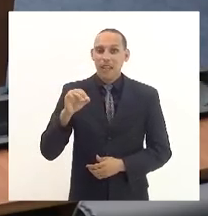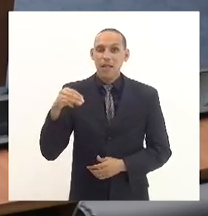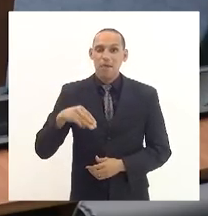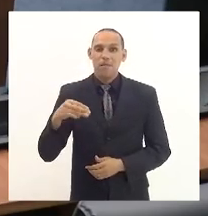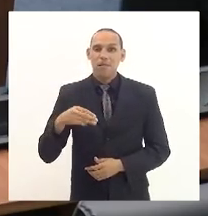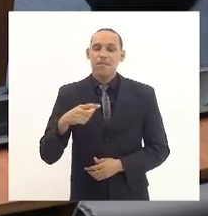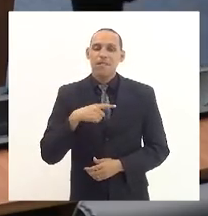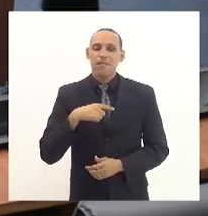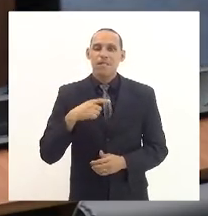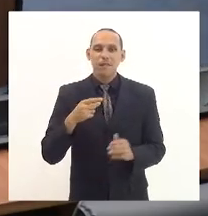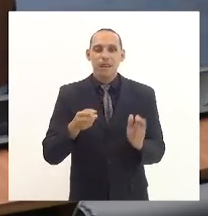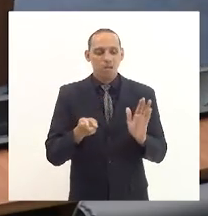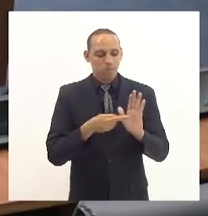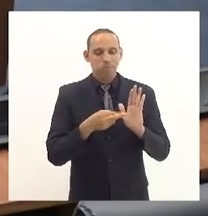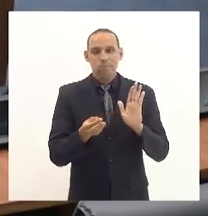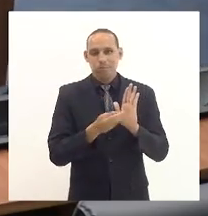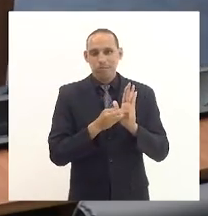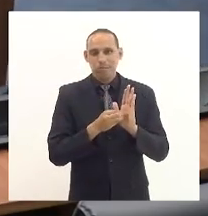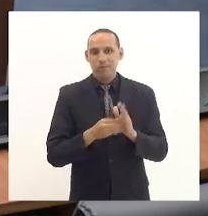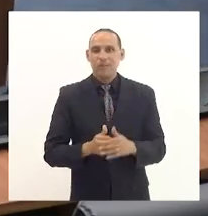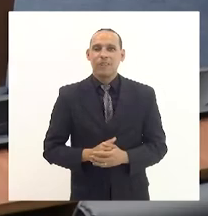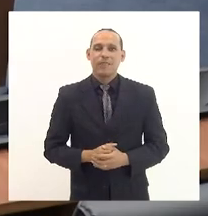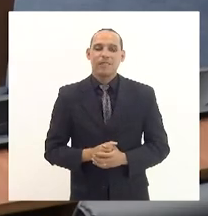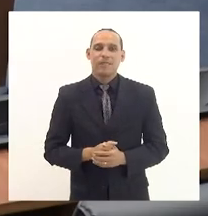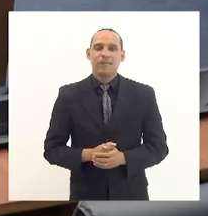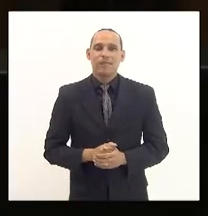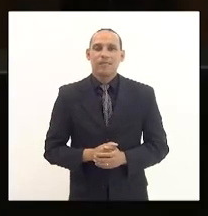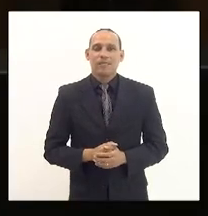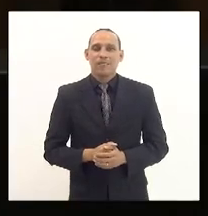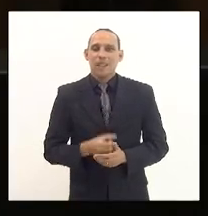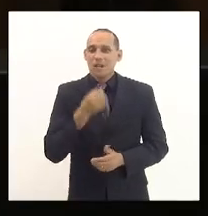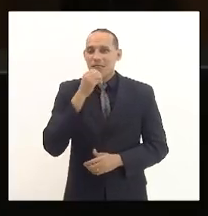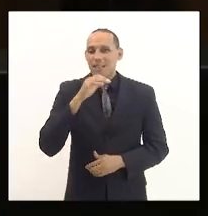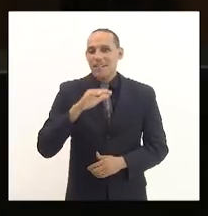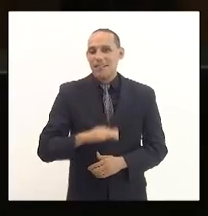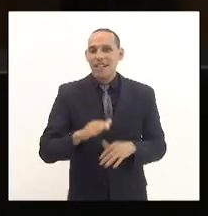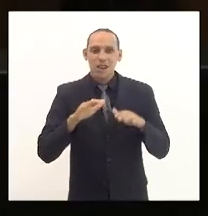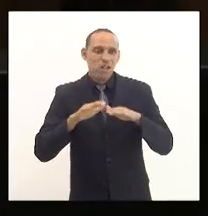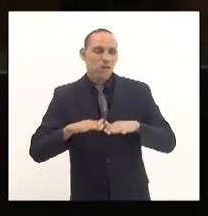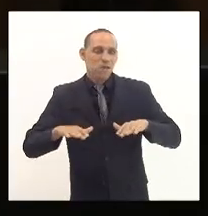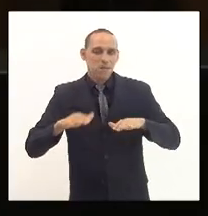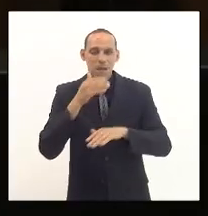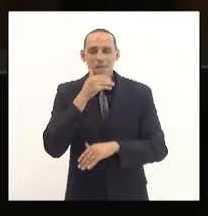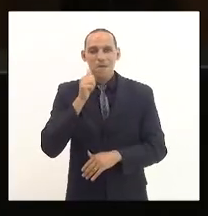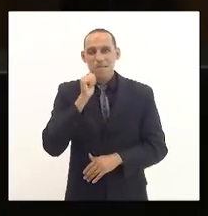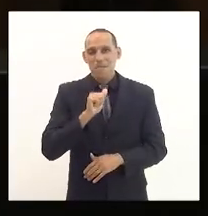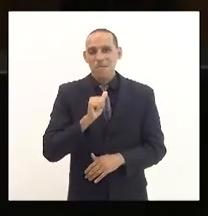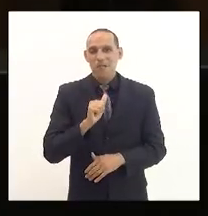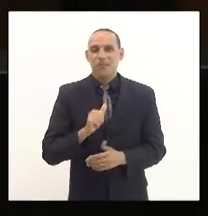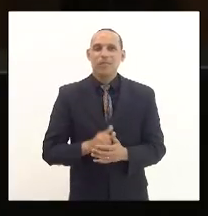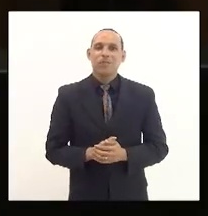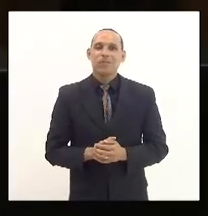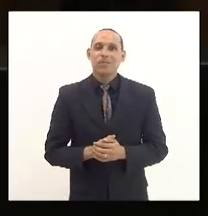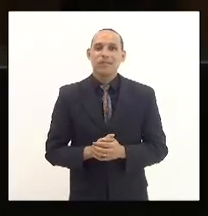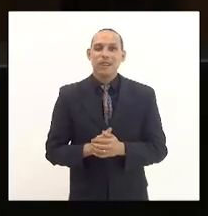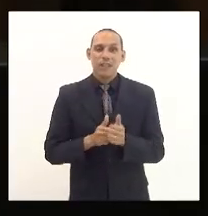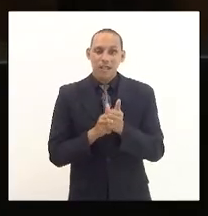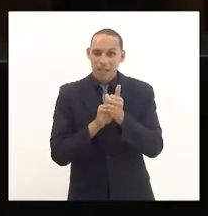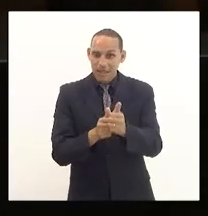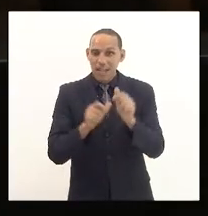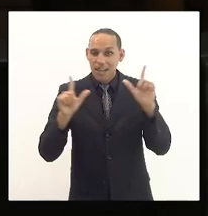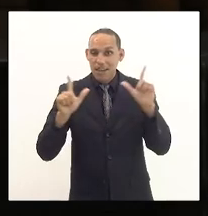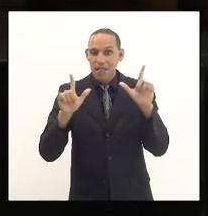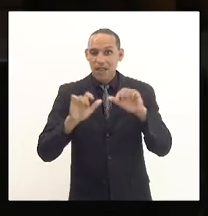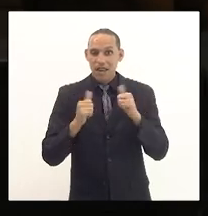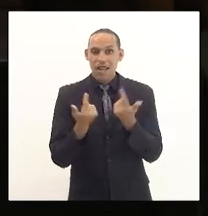esconde 10 minutos o tempo regimental é uma boa tarde a todos e a todos aqueles que nos acompanham pela